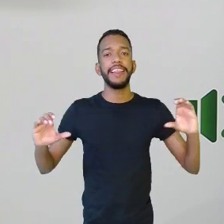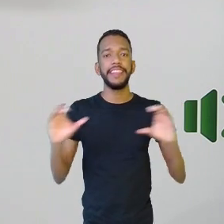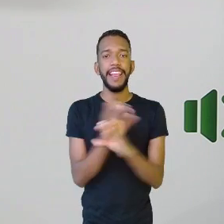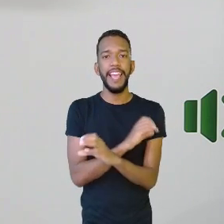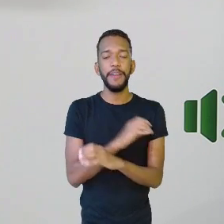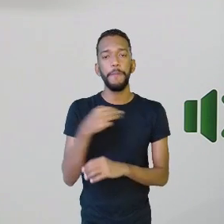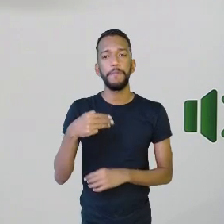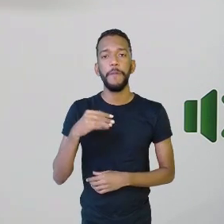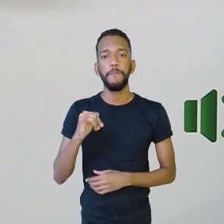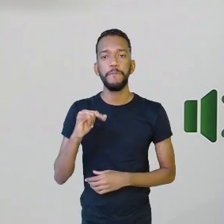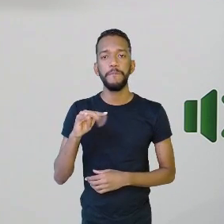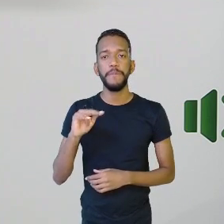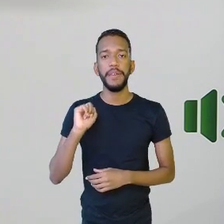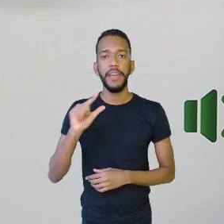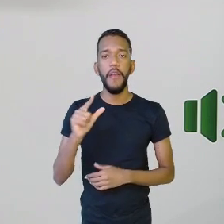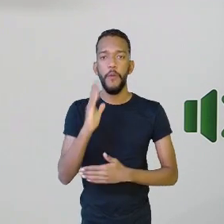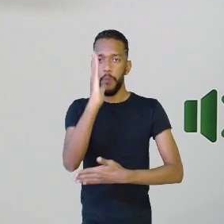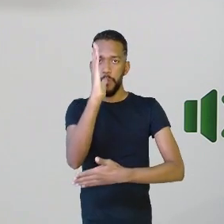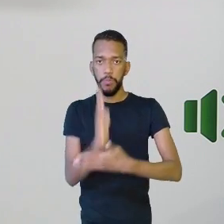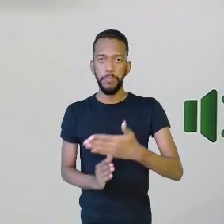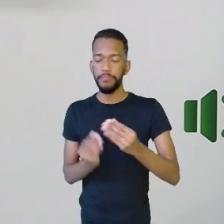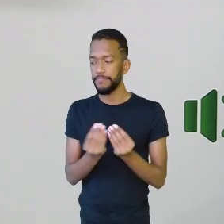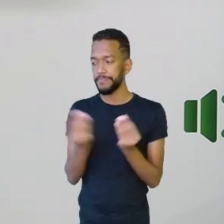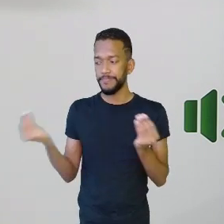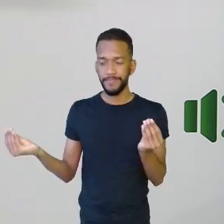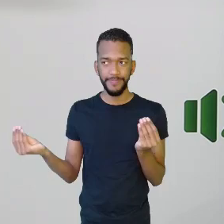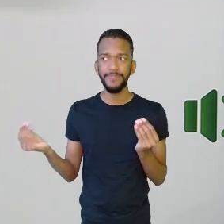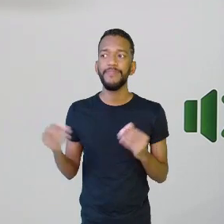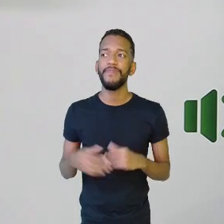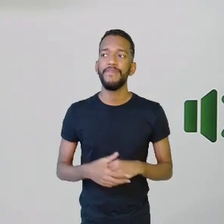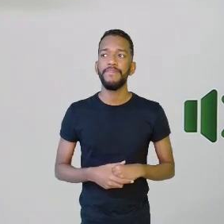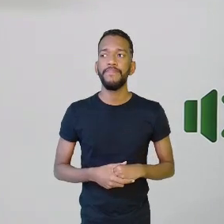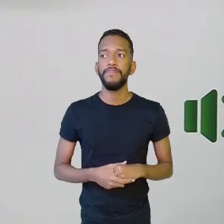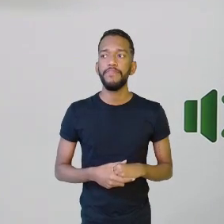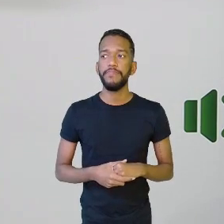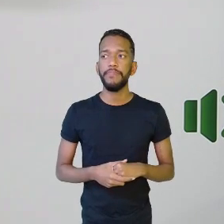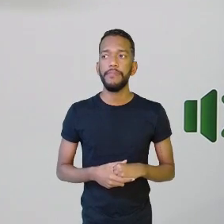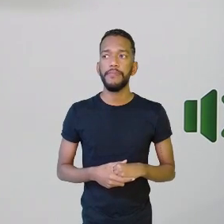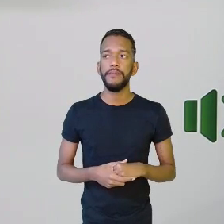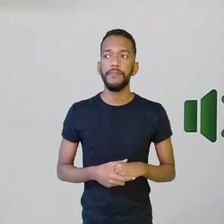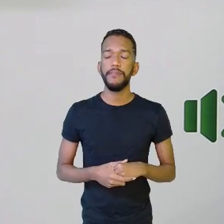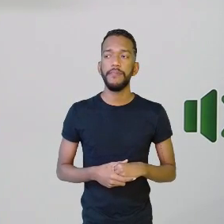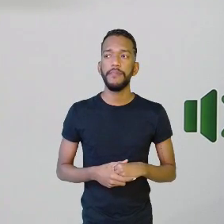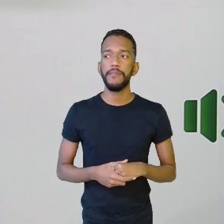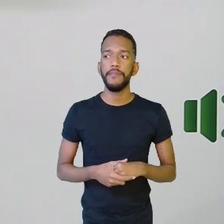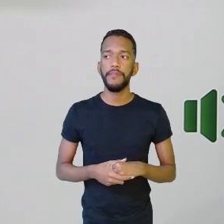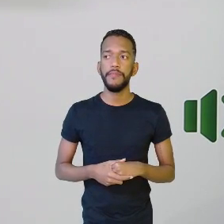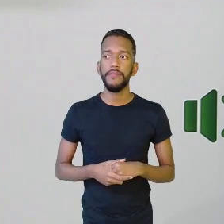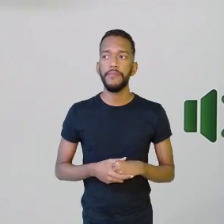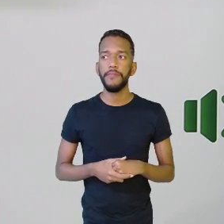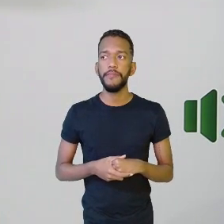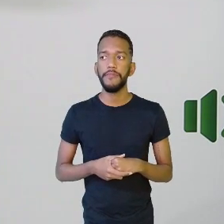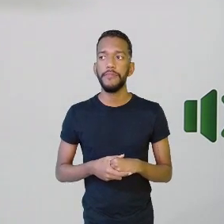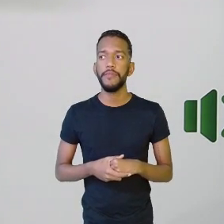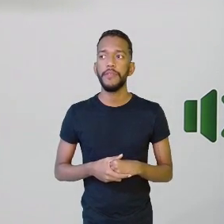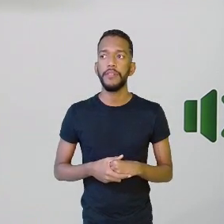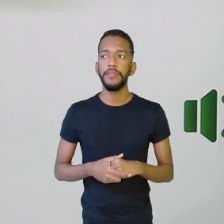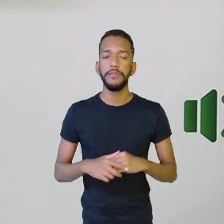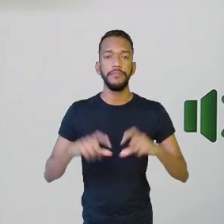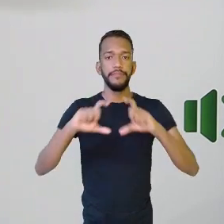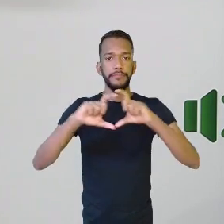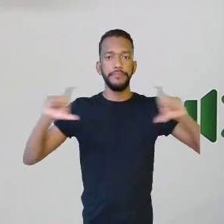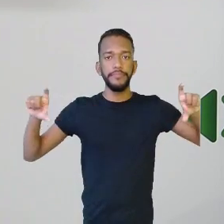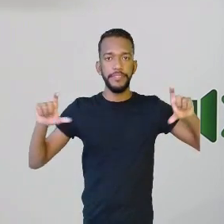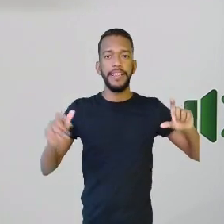e Miguel vai dar uma parte para o irmão dele. Olha só, o inteiro está dividido em